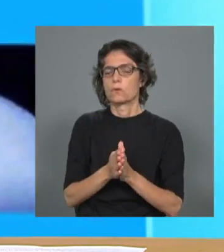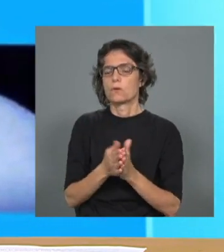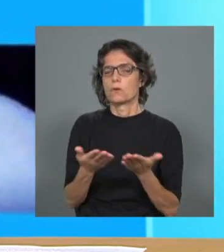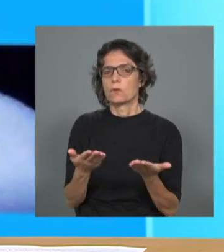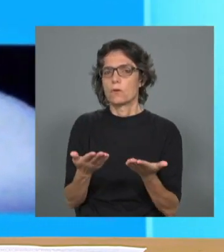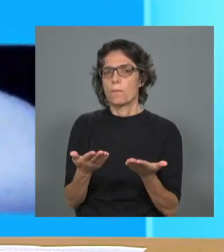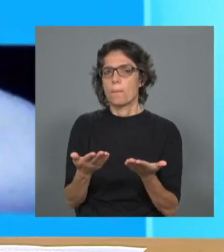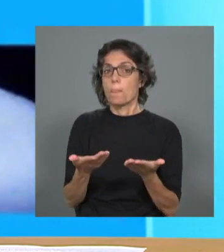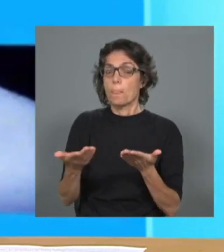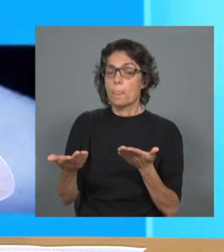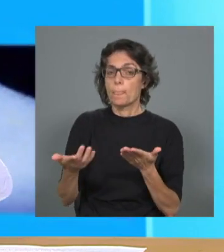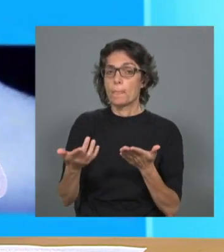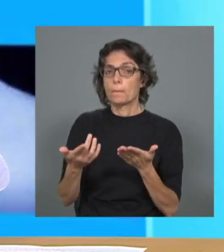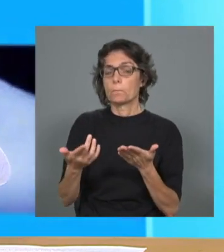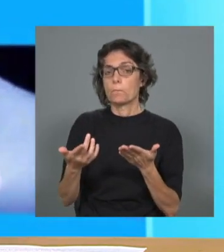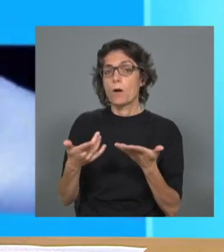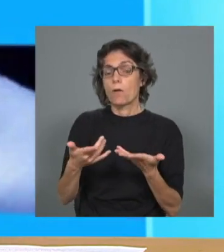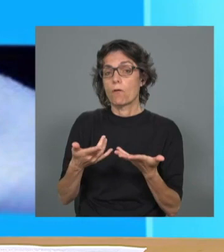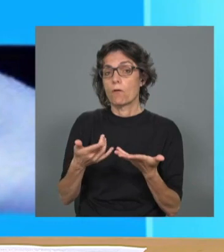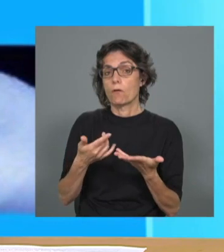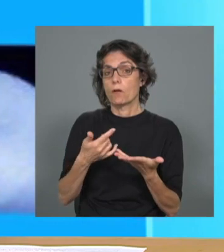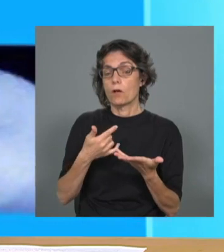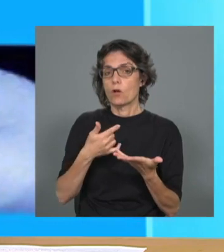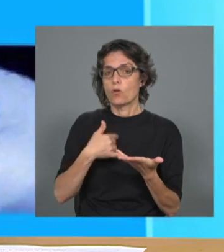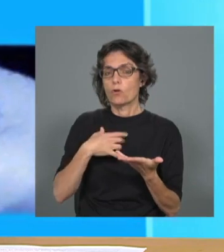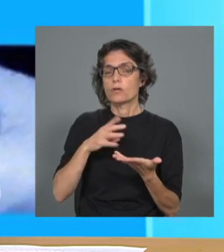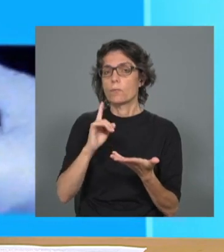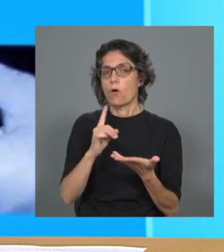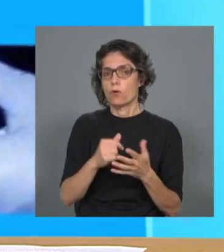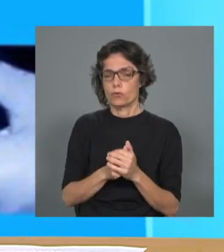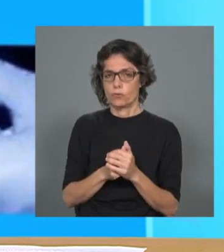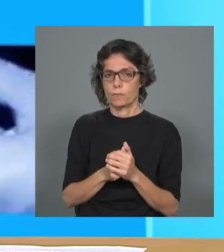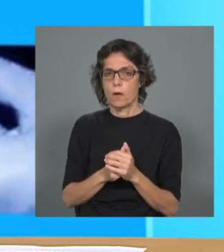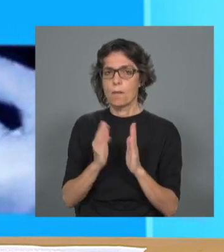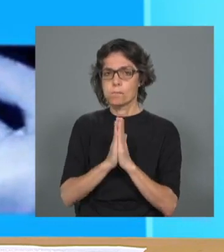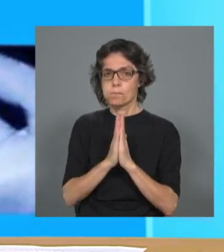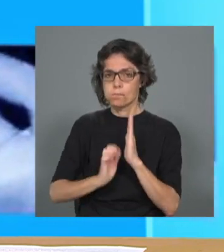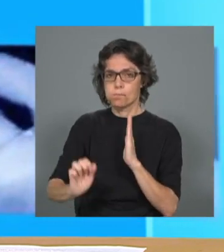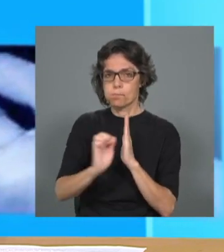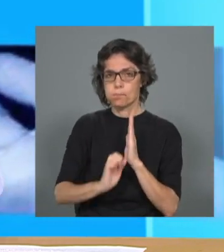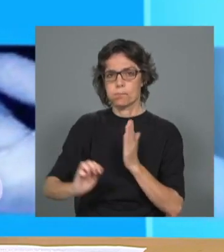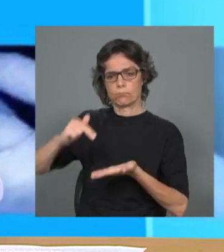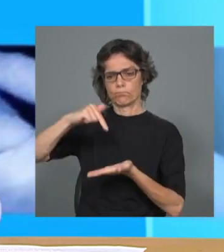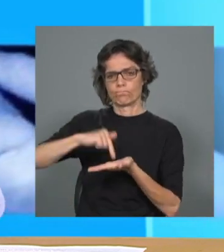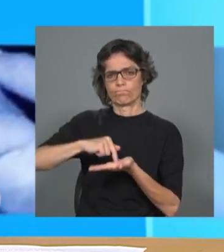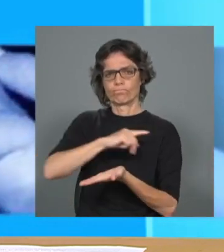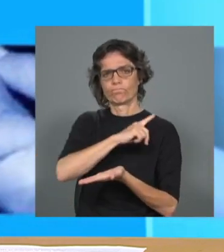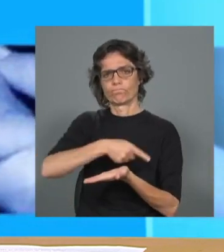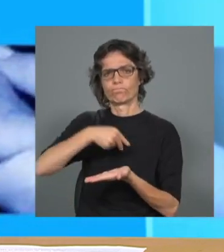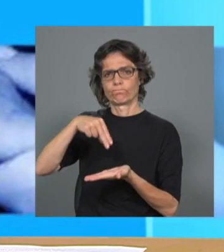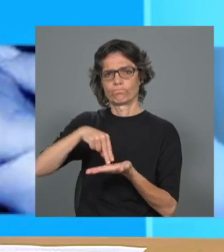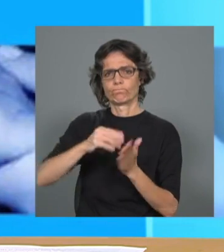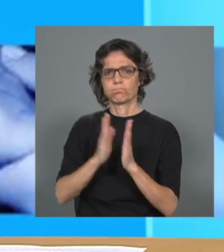Congresso. Portanto, de ser atores nesta igreja que fazemos parte, numa igreja